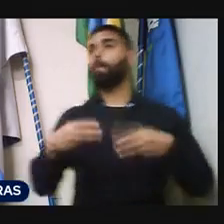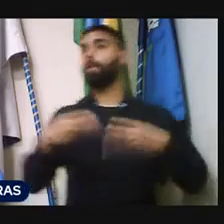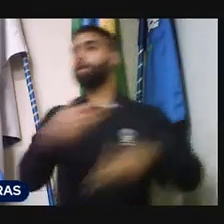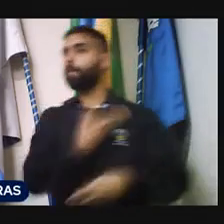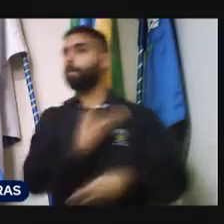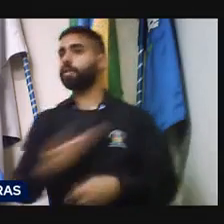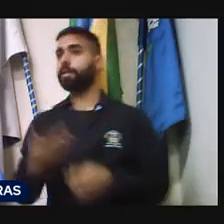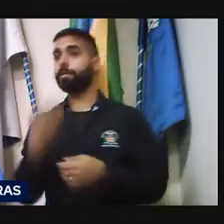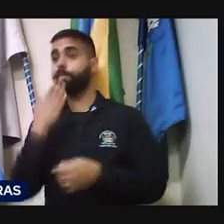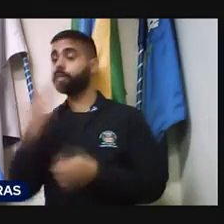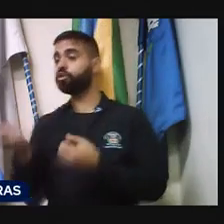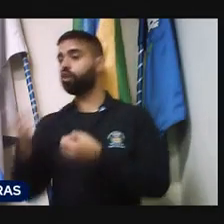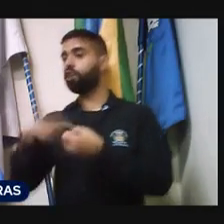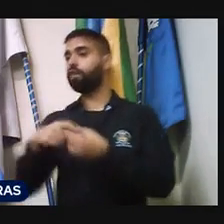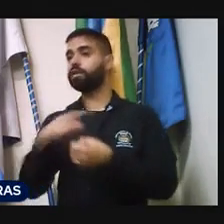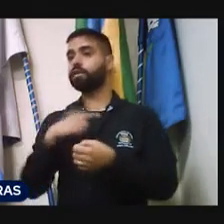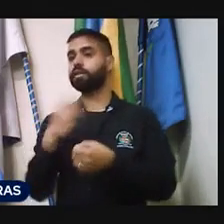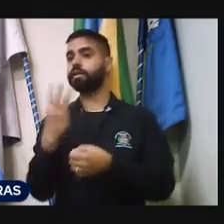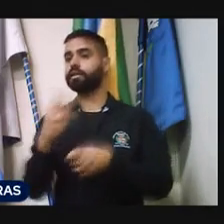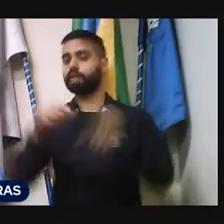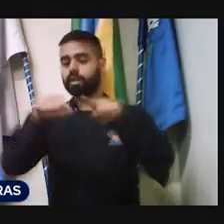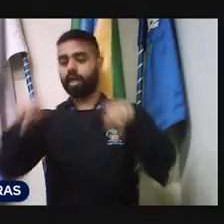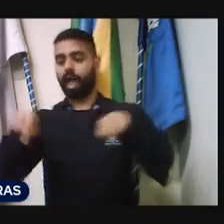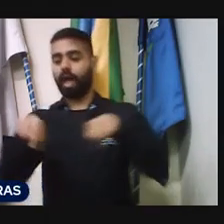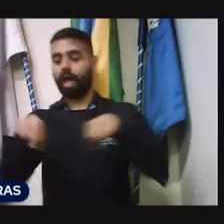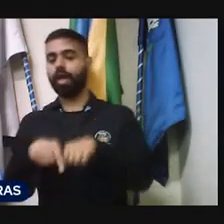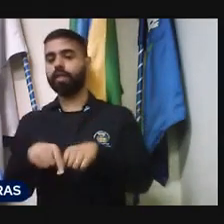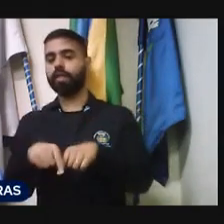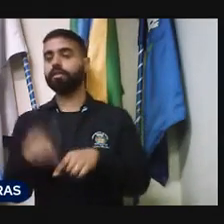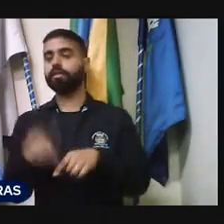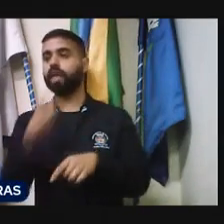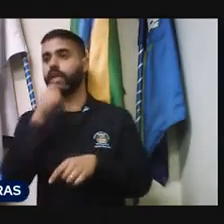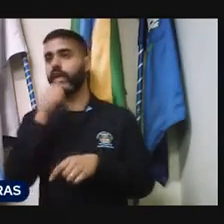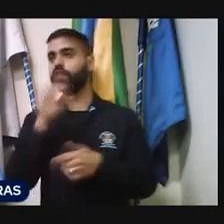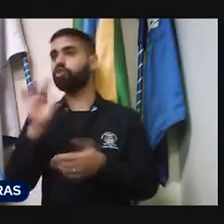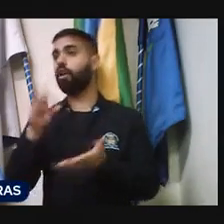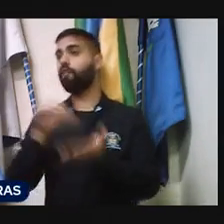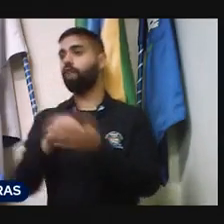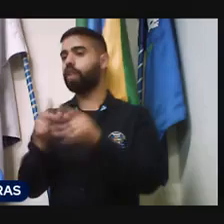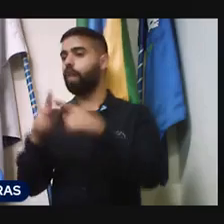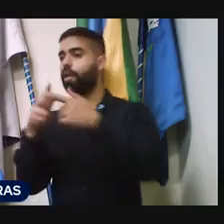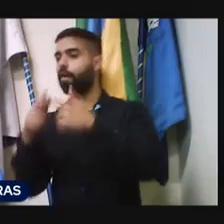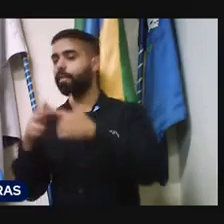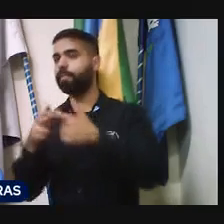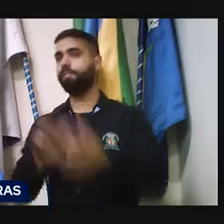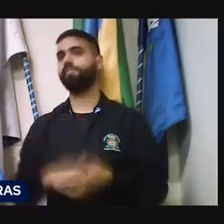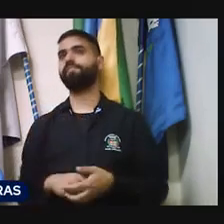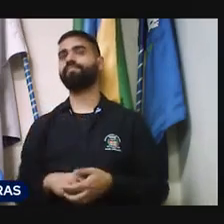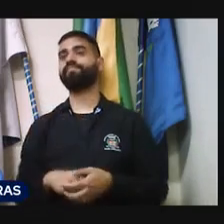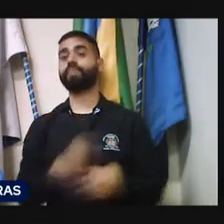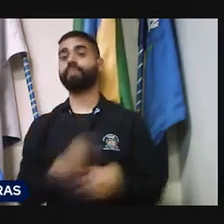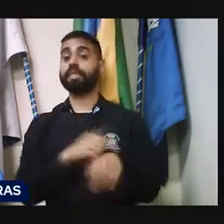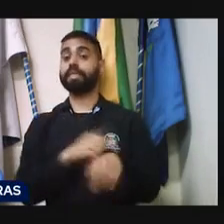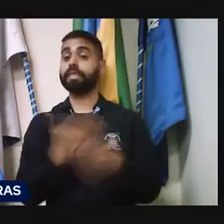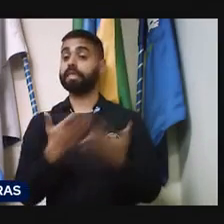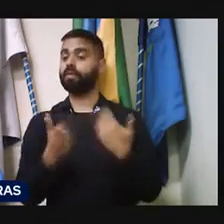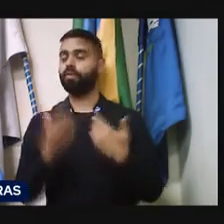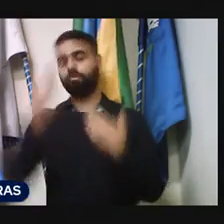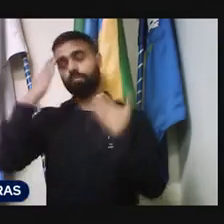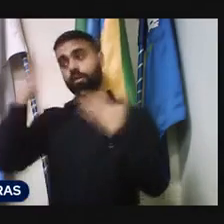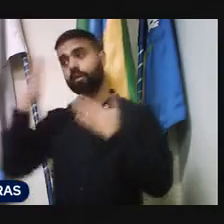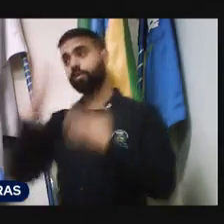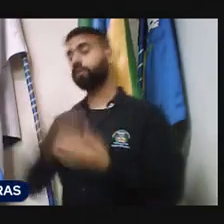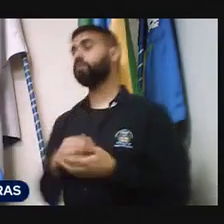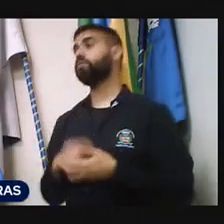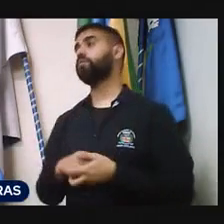apertando que volte as aulas e tem três caixas d'água lá não é falta da caixa d'água tá lá só falta instalar é meu tempo acabou Agradeço a todos